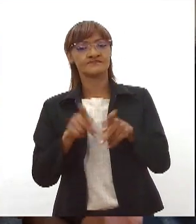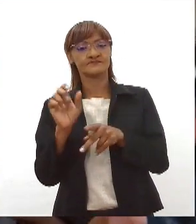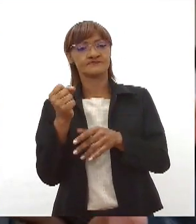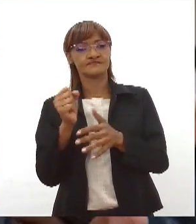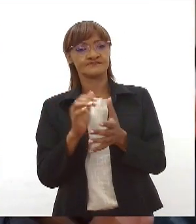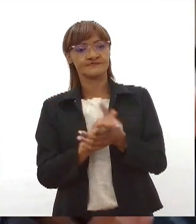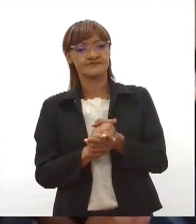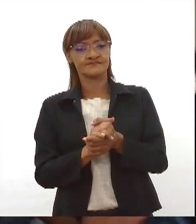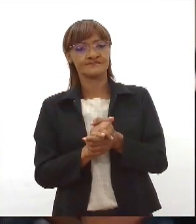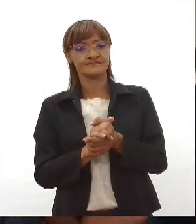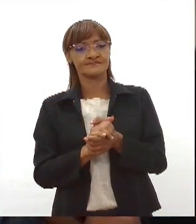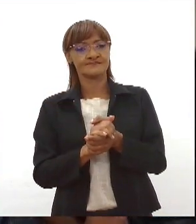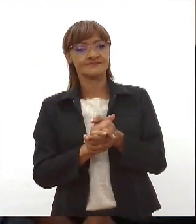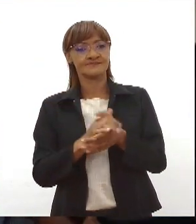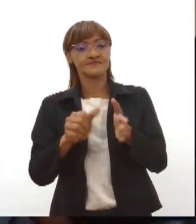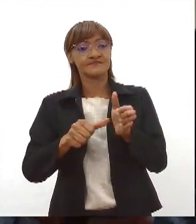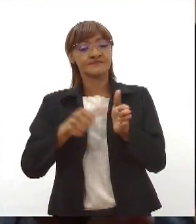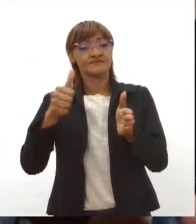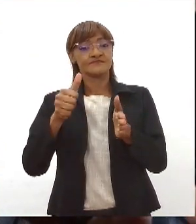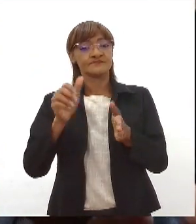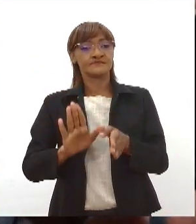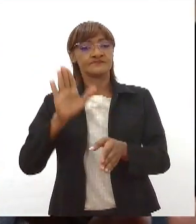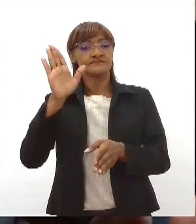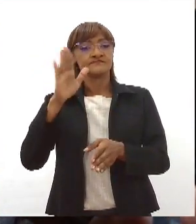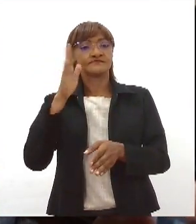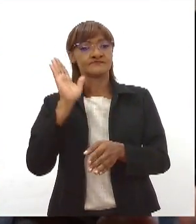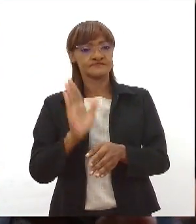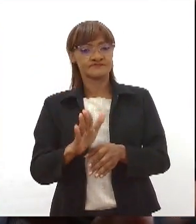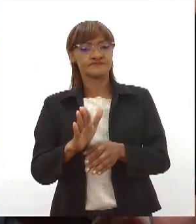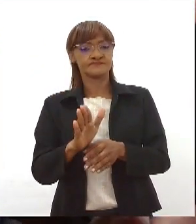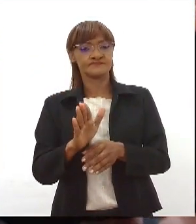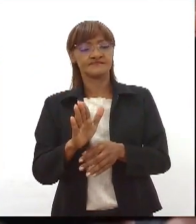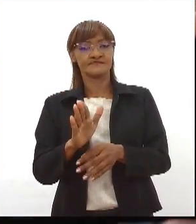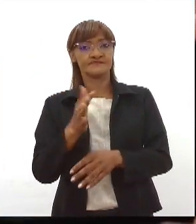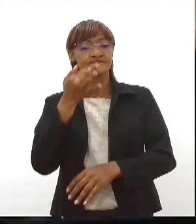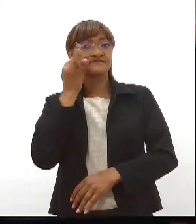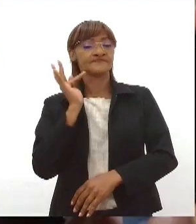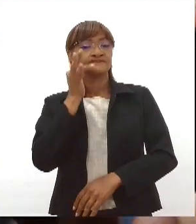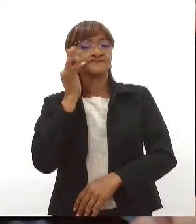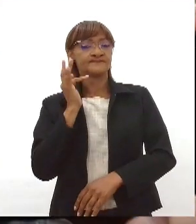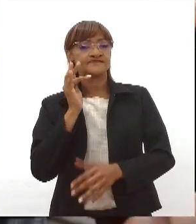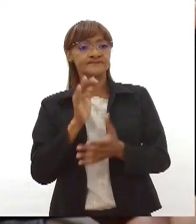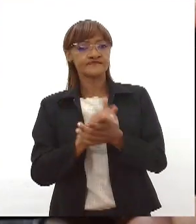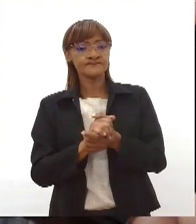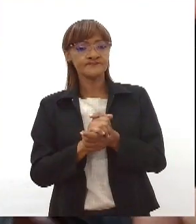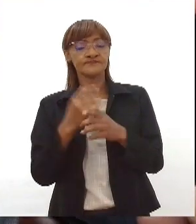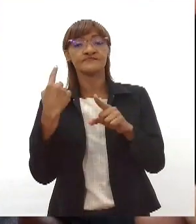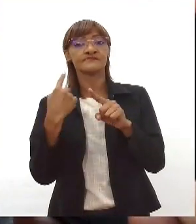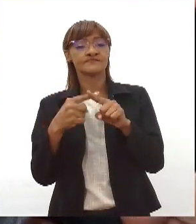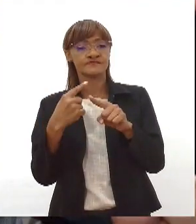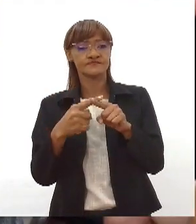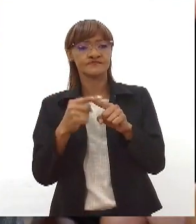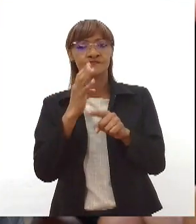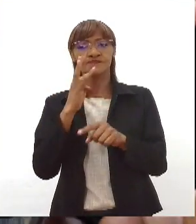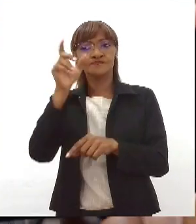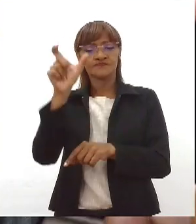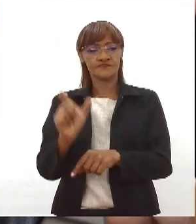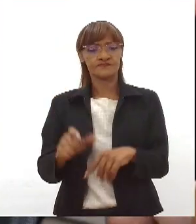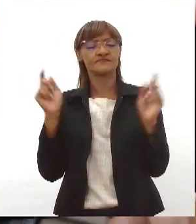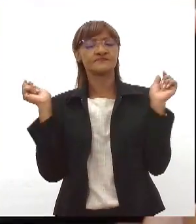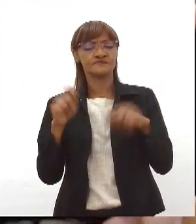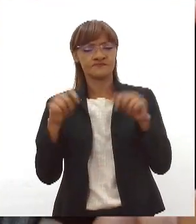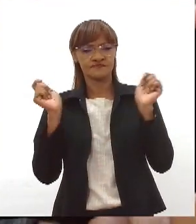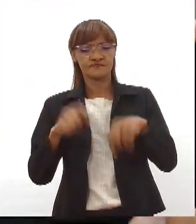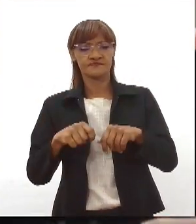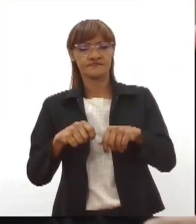primeiros que me coloquei a favor da candidatura de família porque eu sei da sua capacidade administrativa tanto na vida